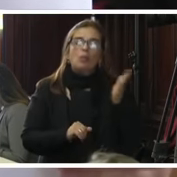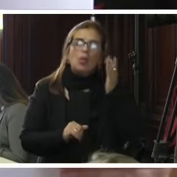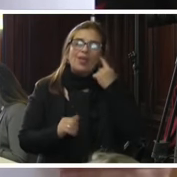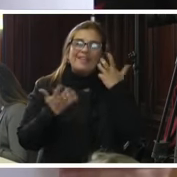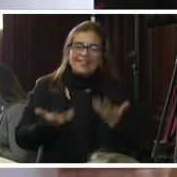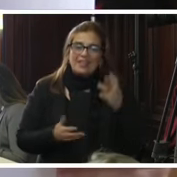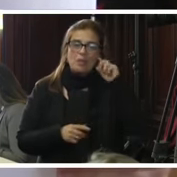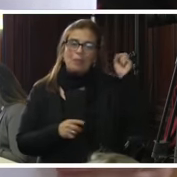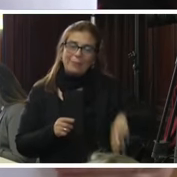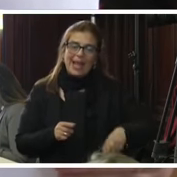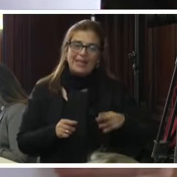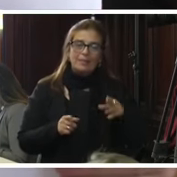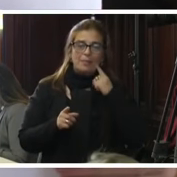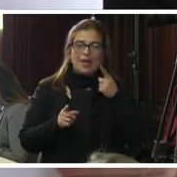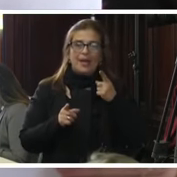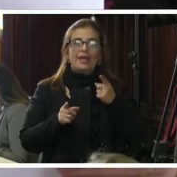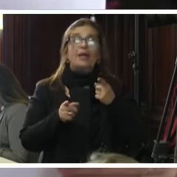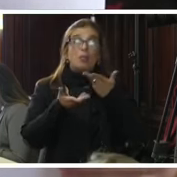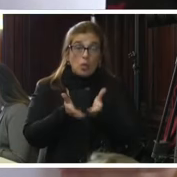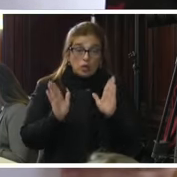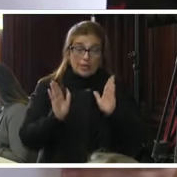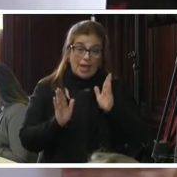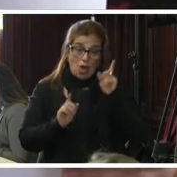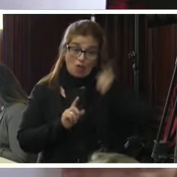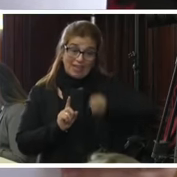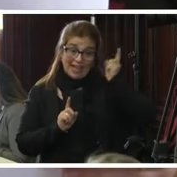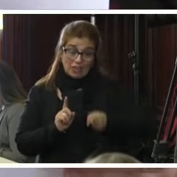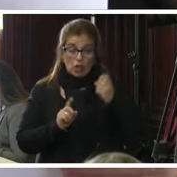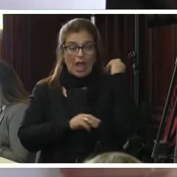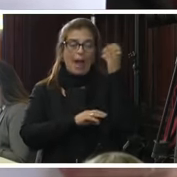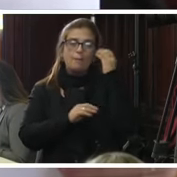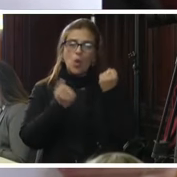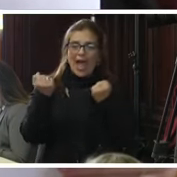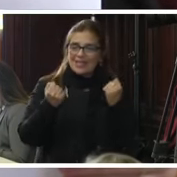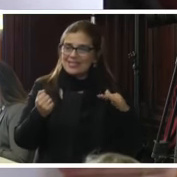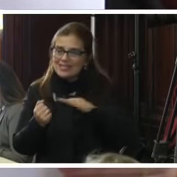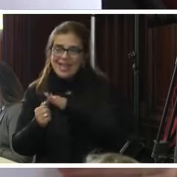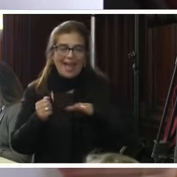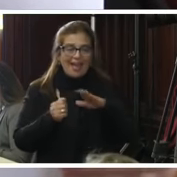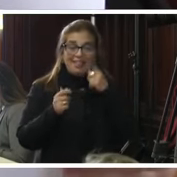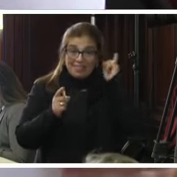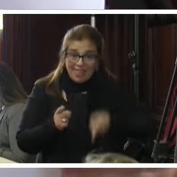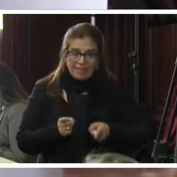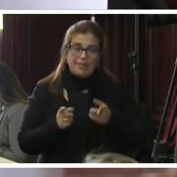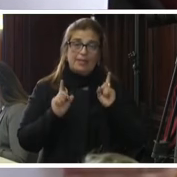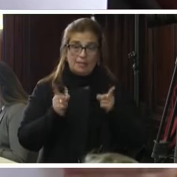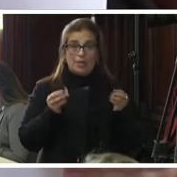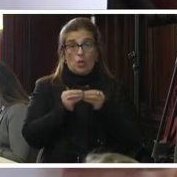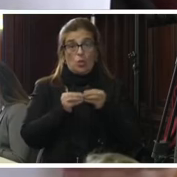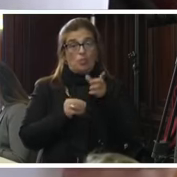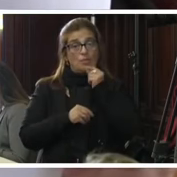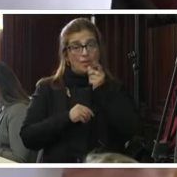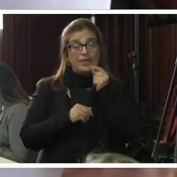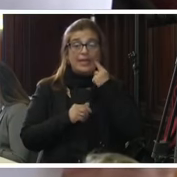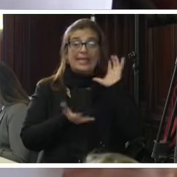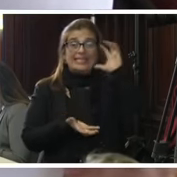de redução de danos que inclua a presença obrigatória de ambulâncias em todas as operações policiais, a instalação de